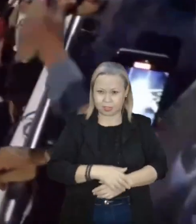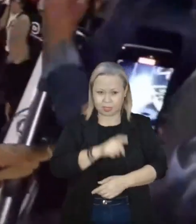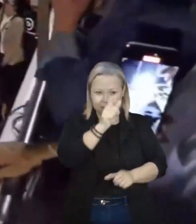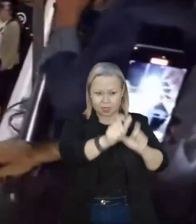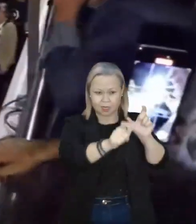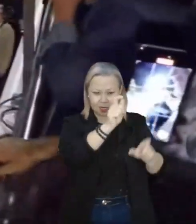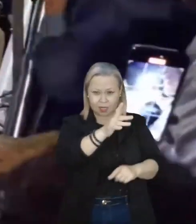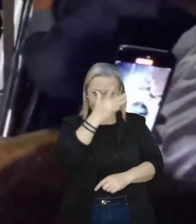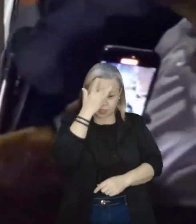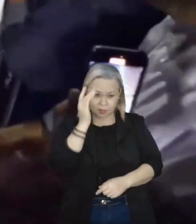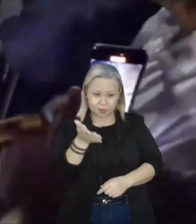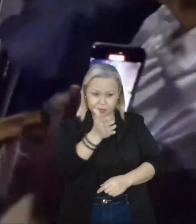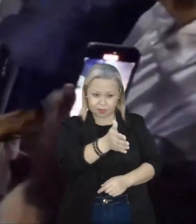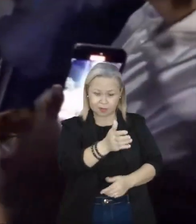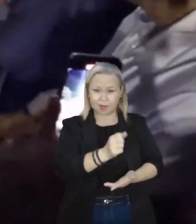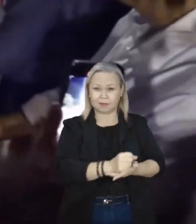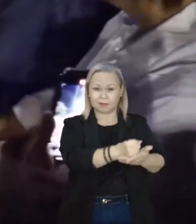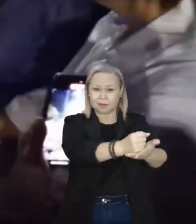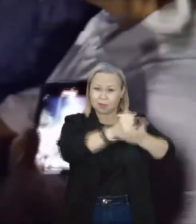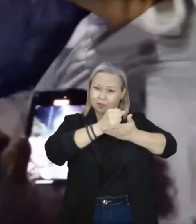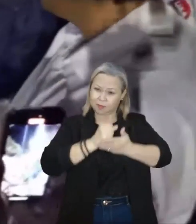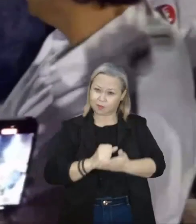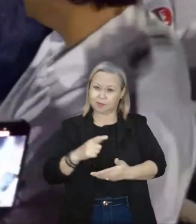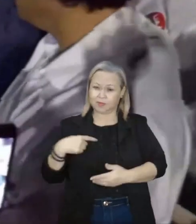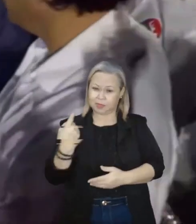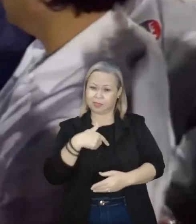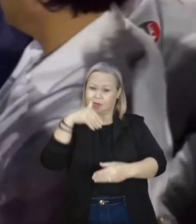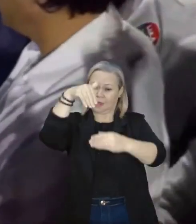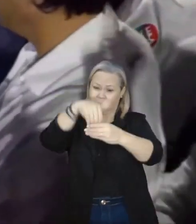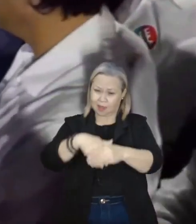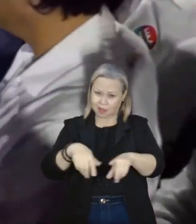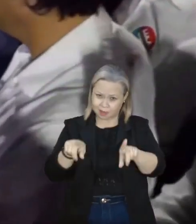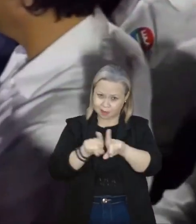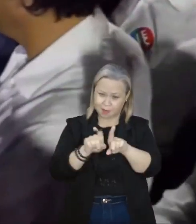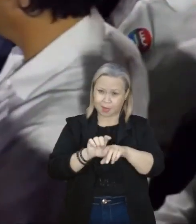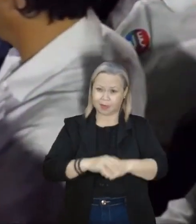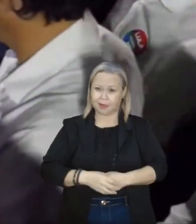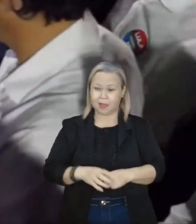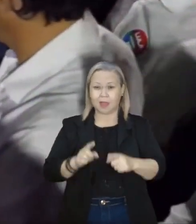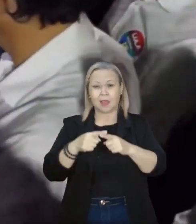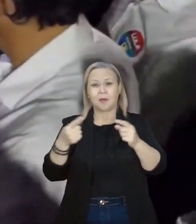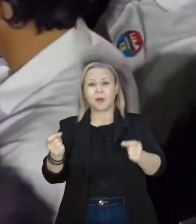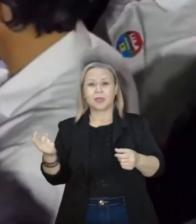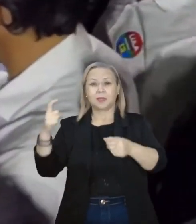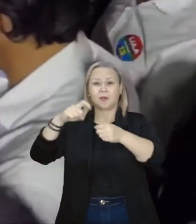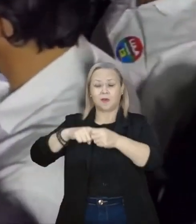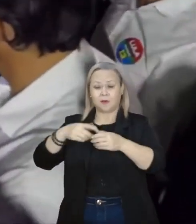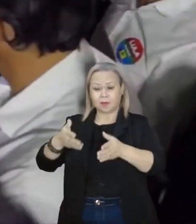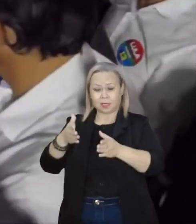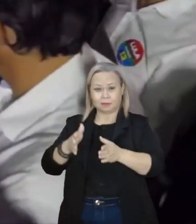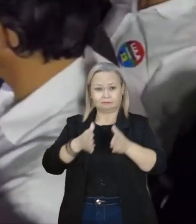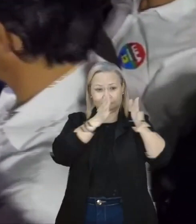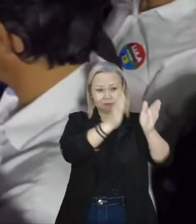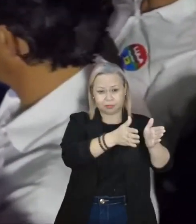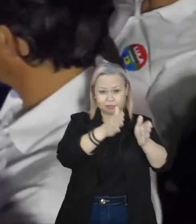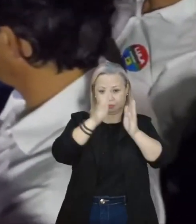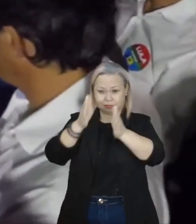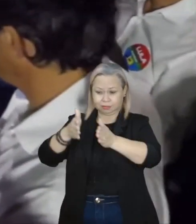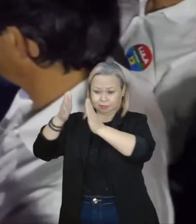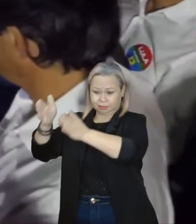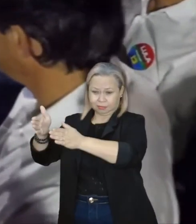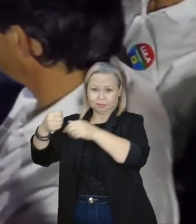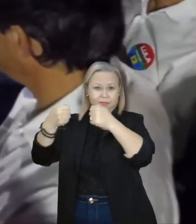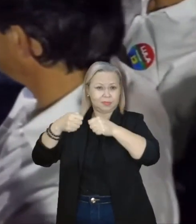lá contribuíram para a gente ser eleito também. Mas eu vou voltar aqui ainda, eu tenho que ir naquela ponta e tenho que ir